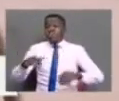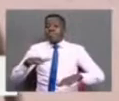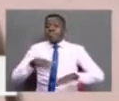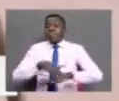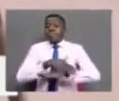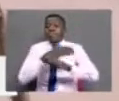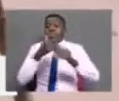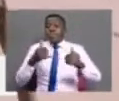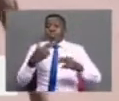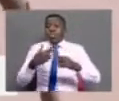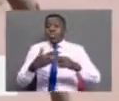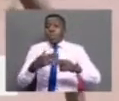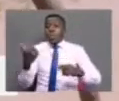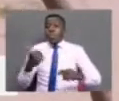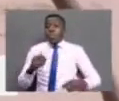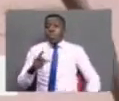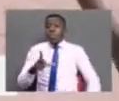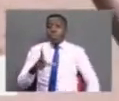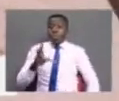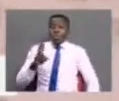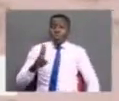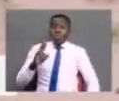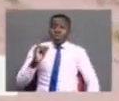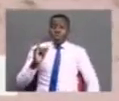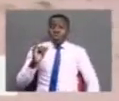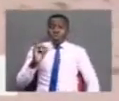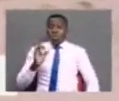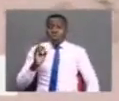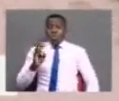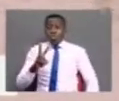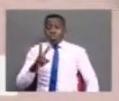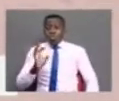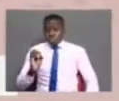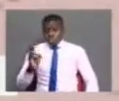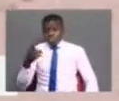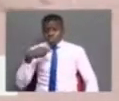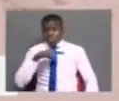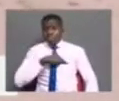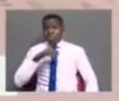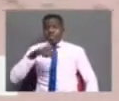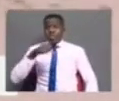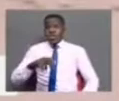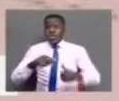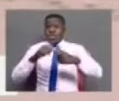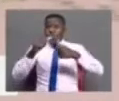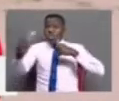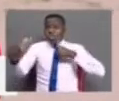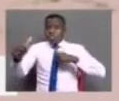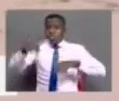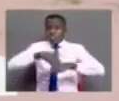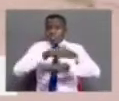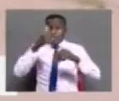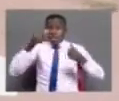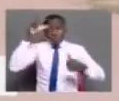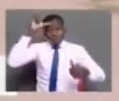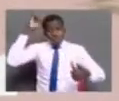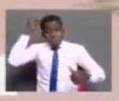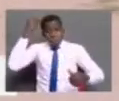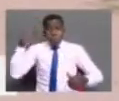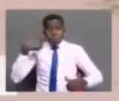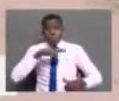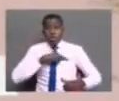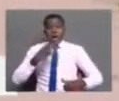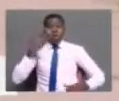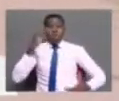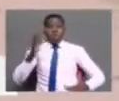na localidade do Louis ovo a pelo menos 22 km da cidade do lubango aqui